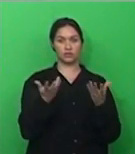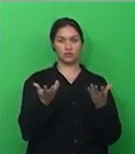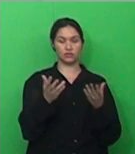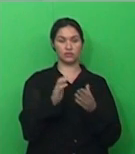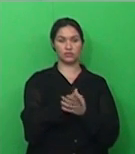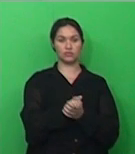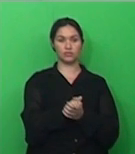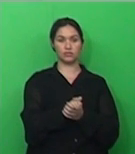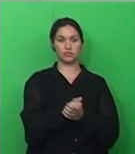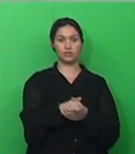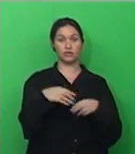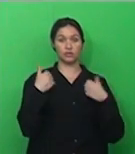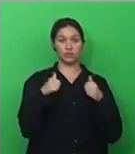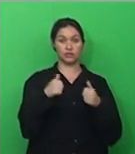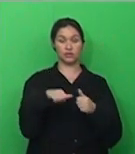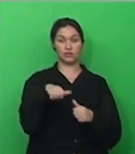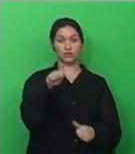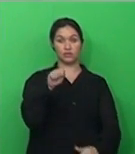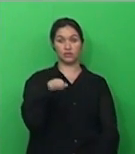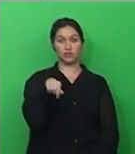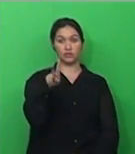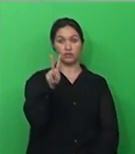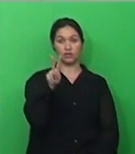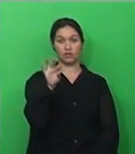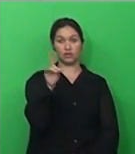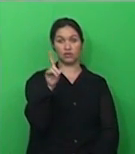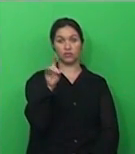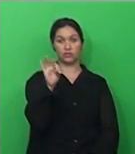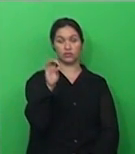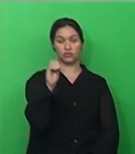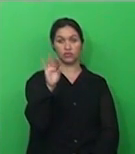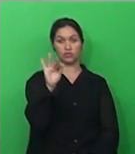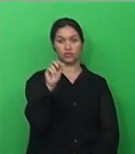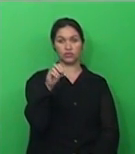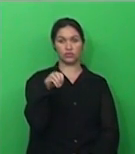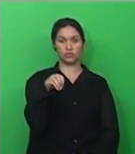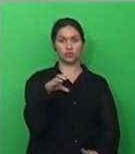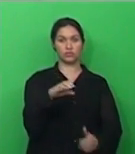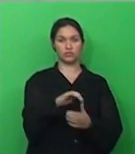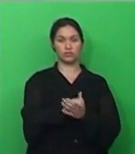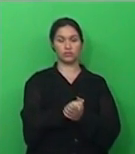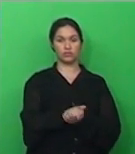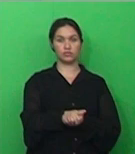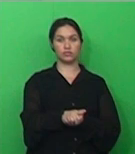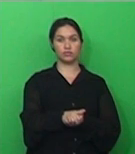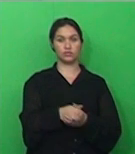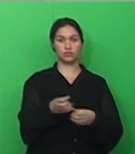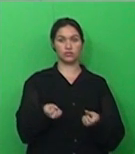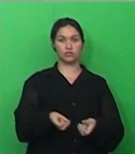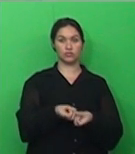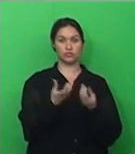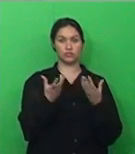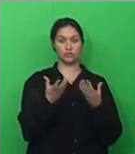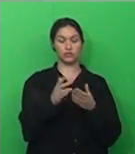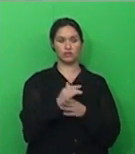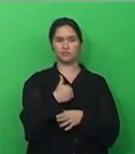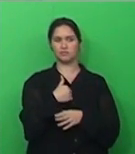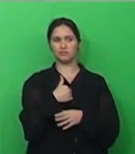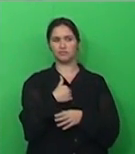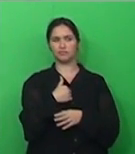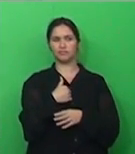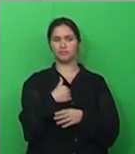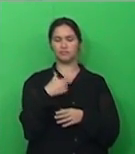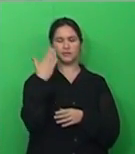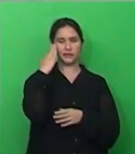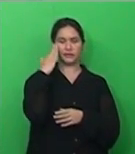ano de antecedência para ter acesso ao auditório, porque é muito concorrido os horários naquele auditório. Então, um pouquinho de estranheza. Mas o que me traz